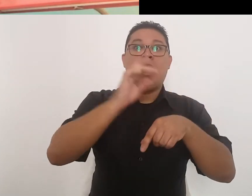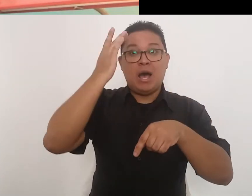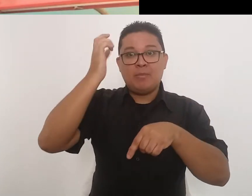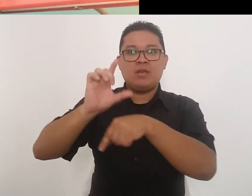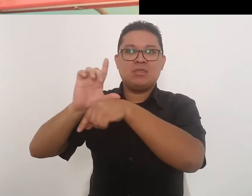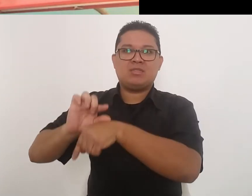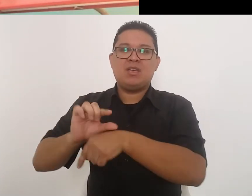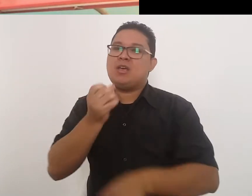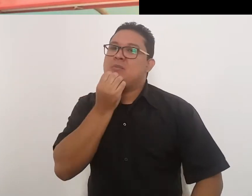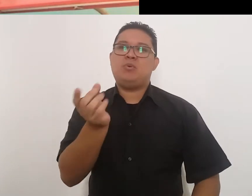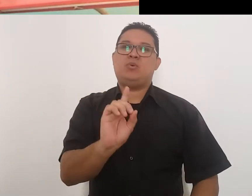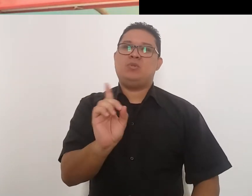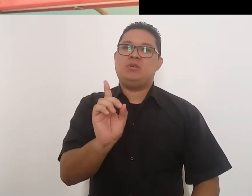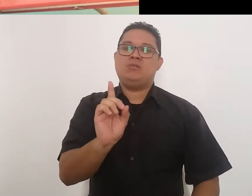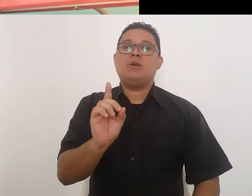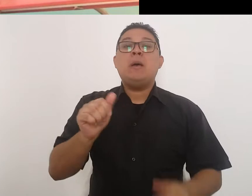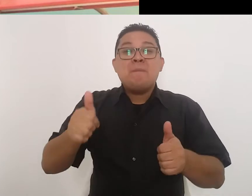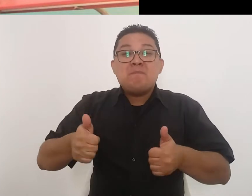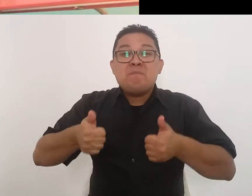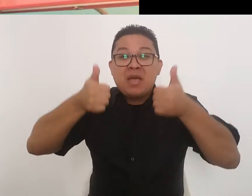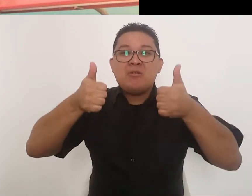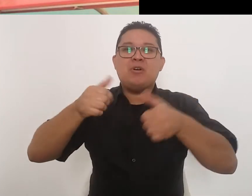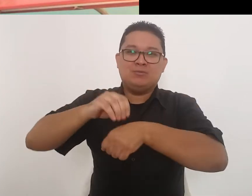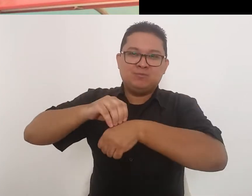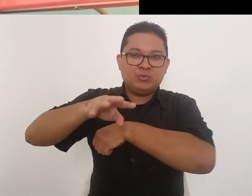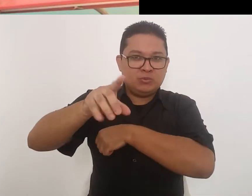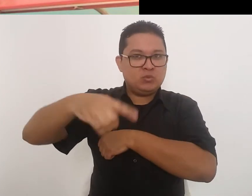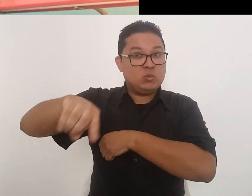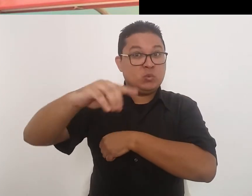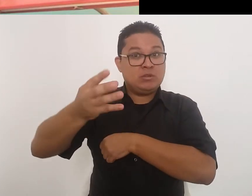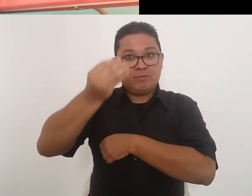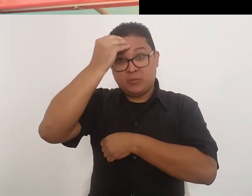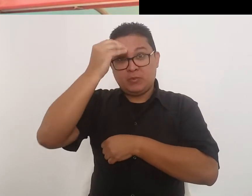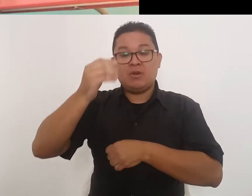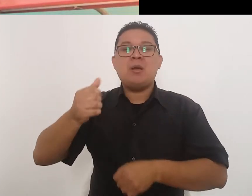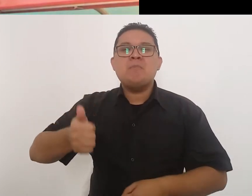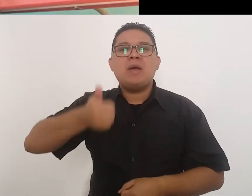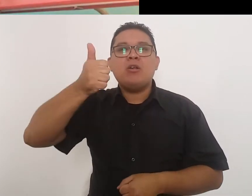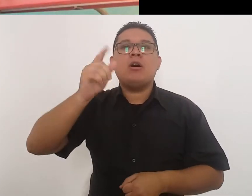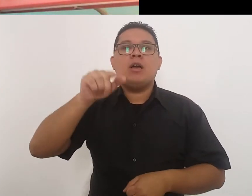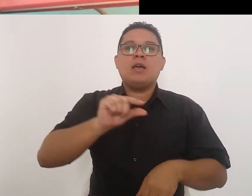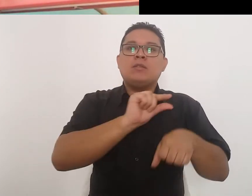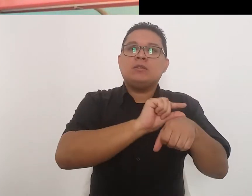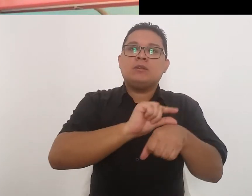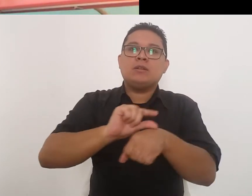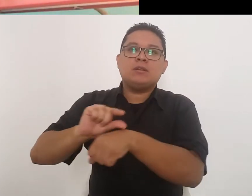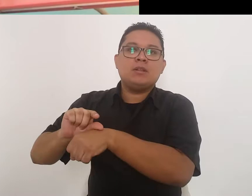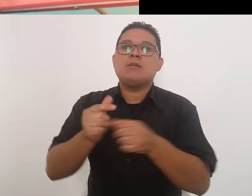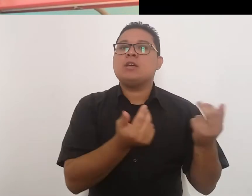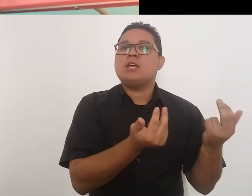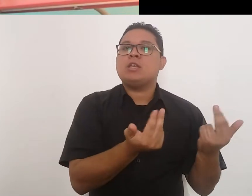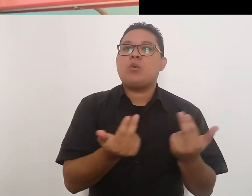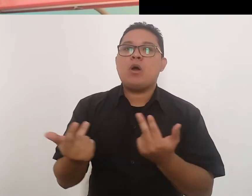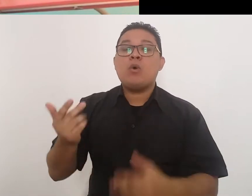outro, 5 horas no outro, tá? Ou seja, se eu conseguir estudar, se eu conseguir achar um momento do meu dia em